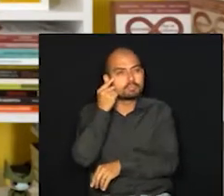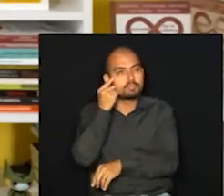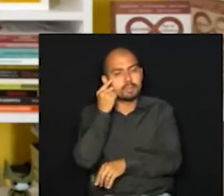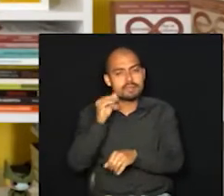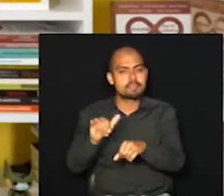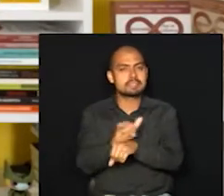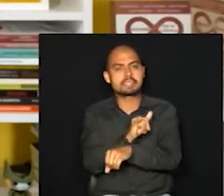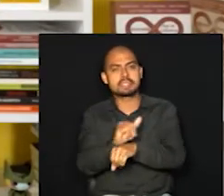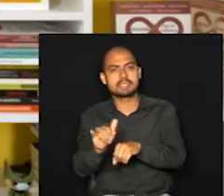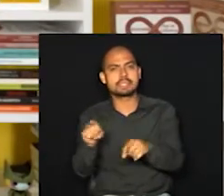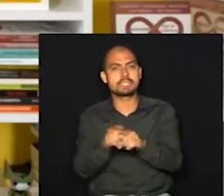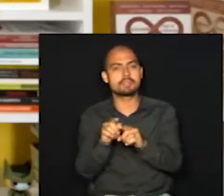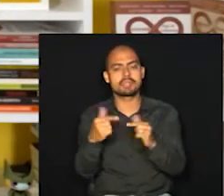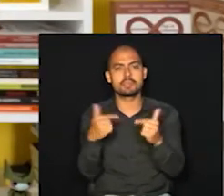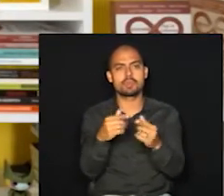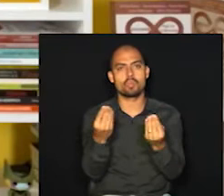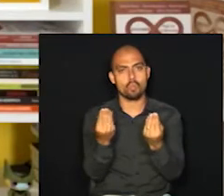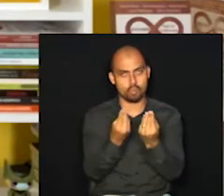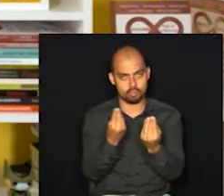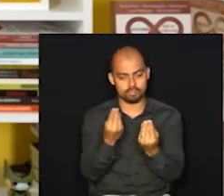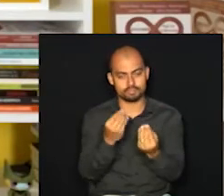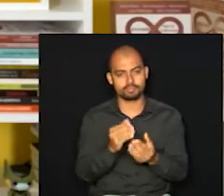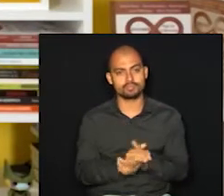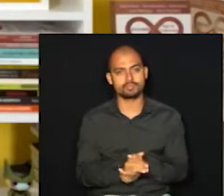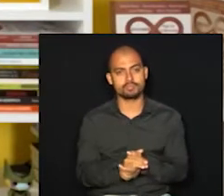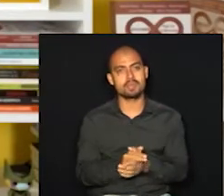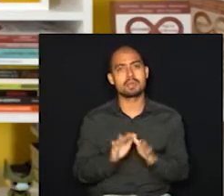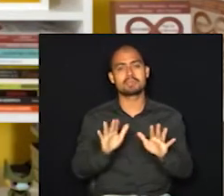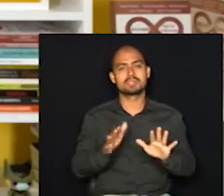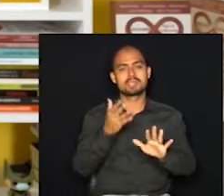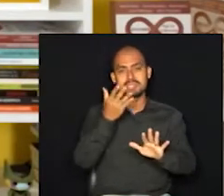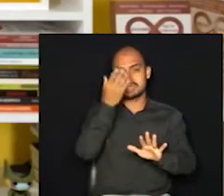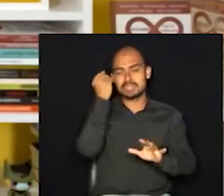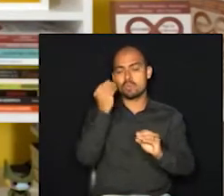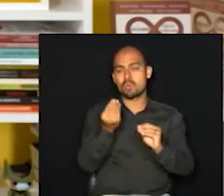toda a sua operação. E, fundamentalmente, não dá para a gente esquecer da